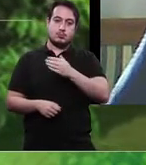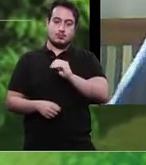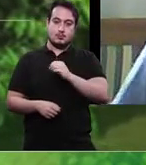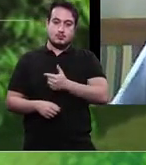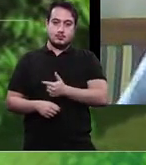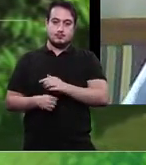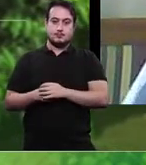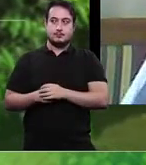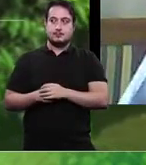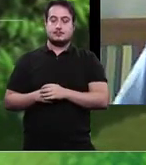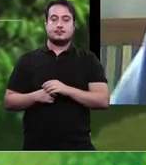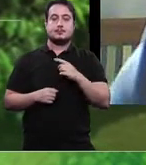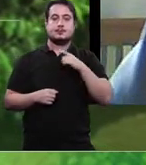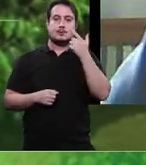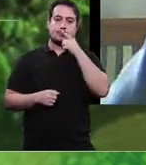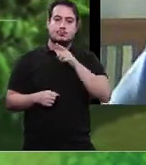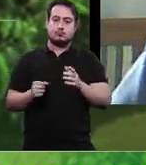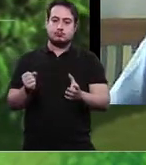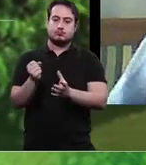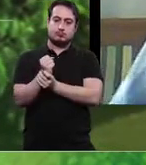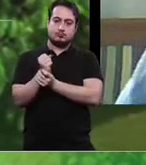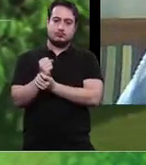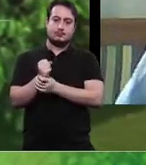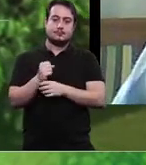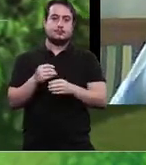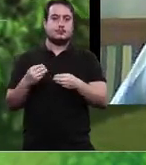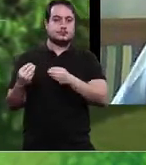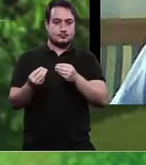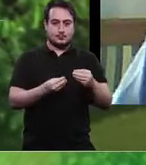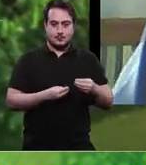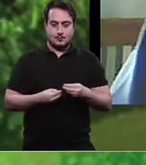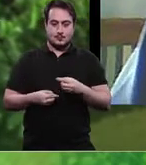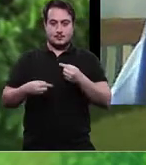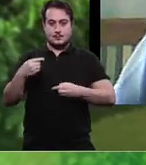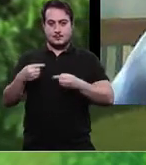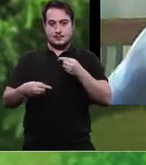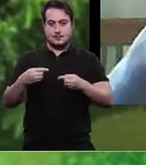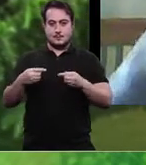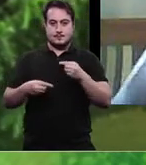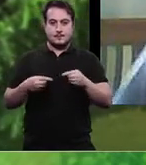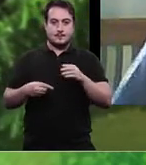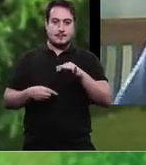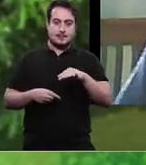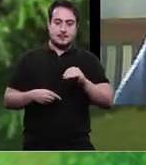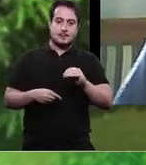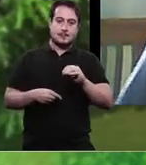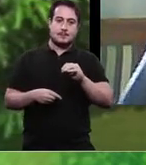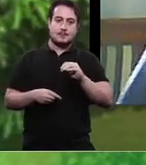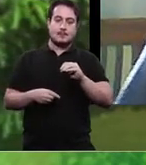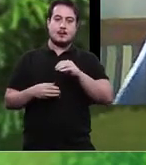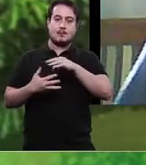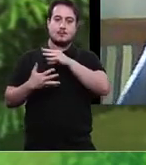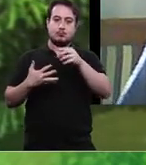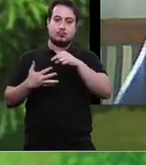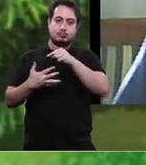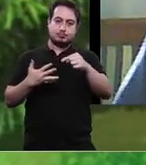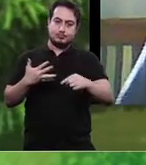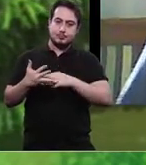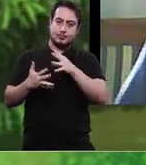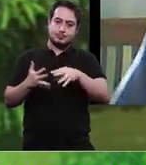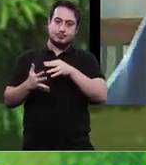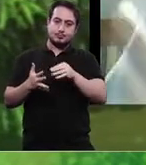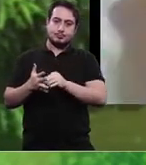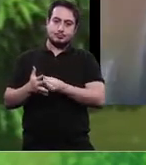exemplo disso, né? Que conserva suas águas, que discute sua biodiversidade, que tem áreas de unidade